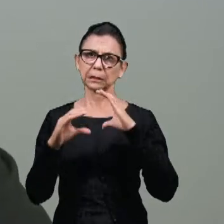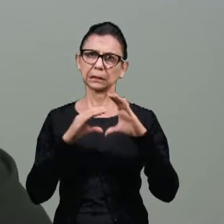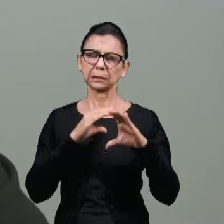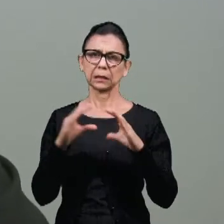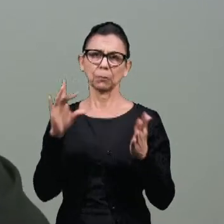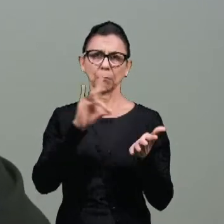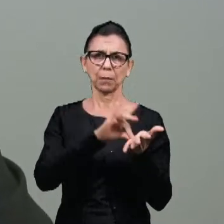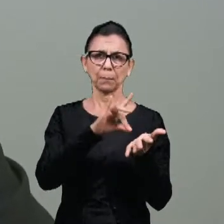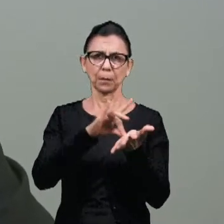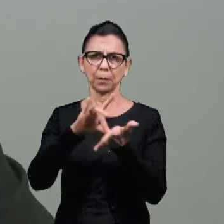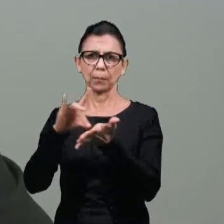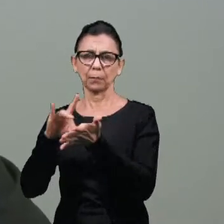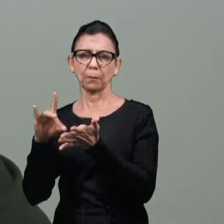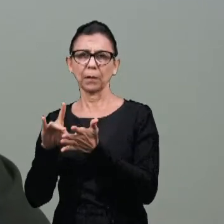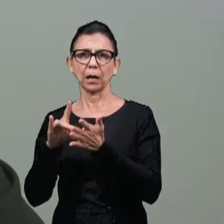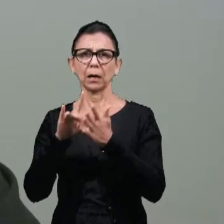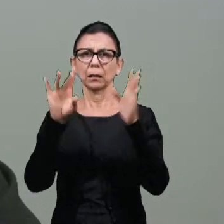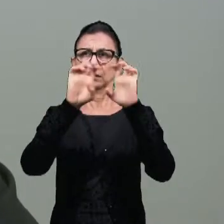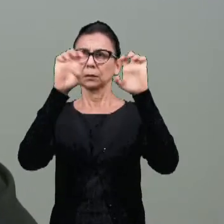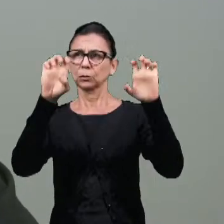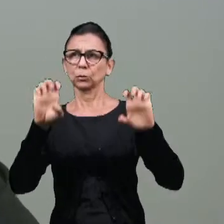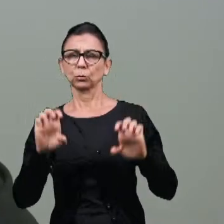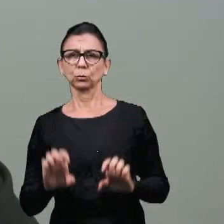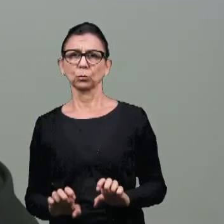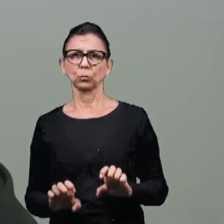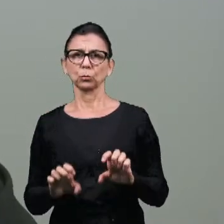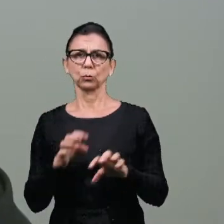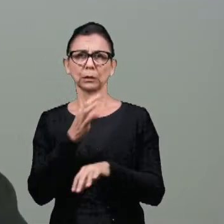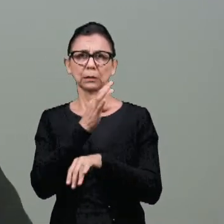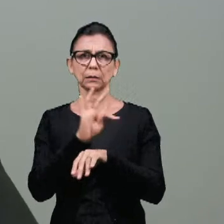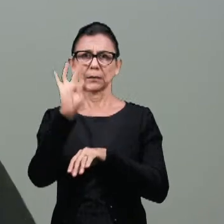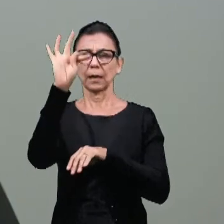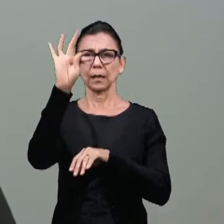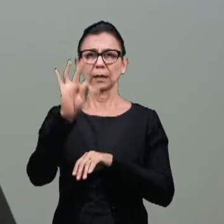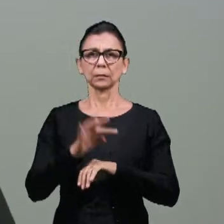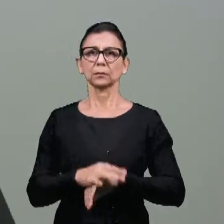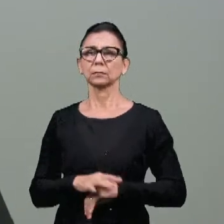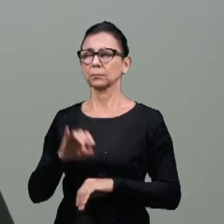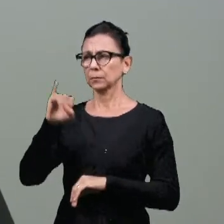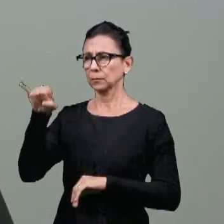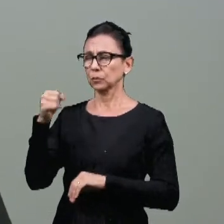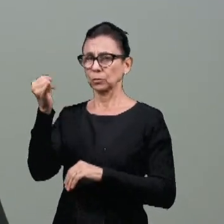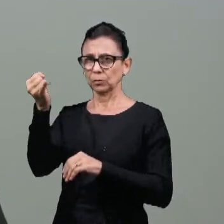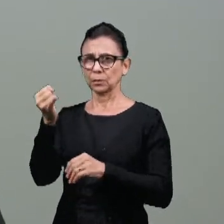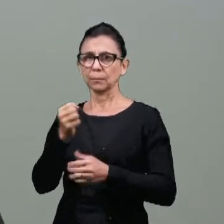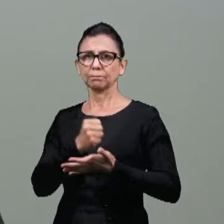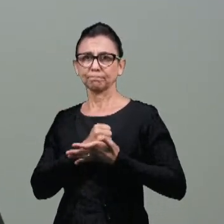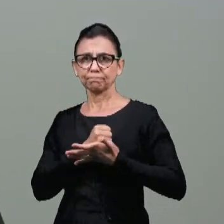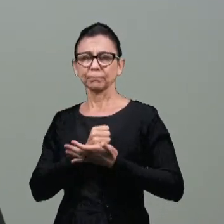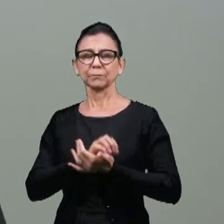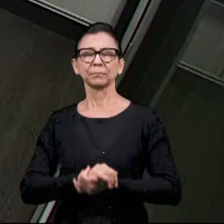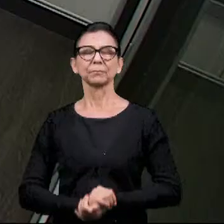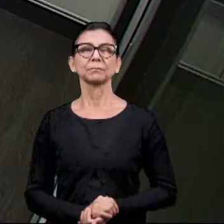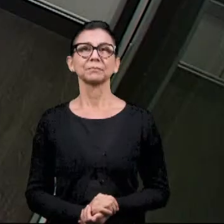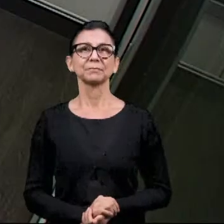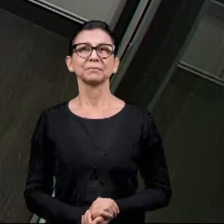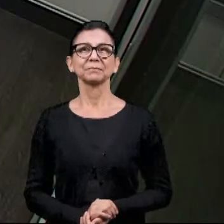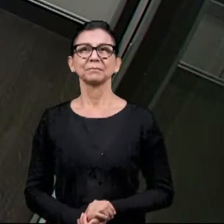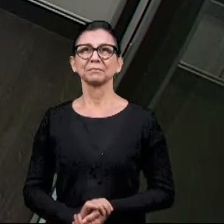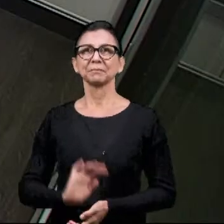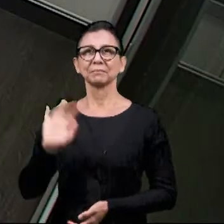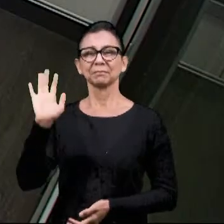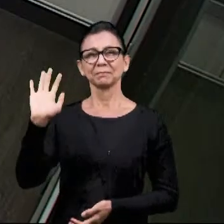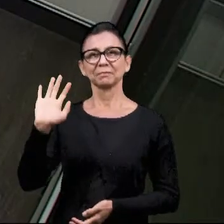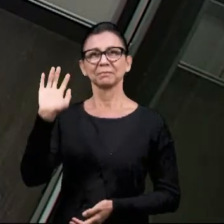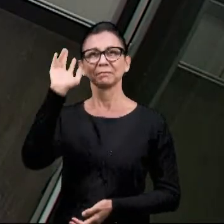atualizações na sua infraestrutura, de equipamentos, técnicos, enfim, o João sempre foi um grande parceiro nosso. Eu aproveito, Jorge, para despedir os irmãos com a paz do